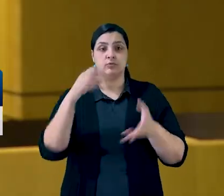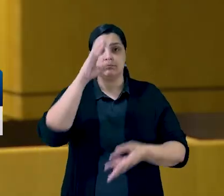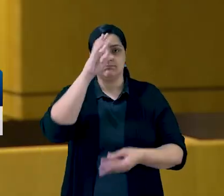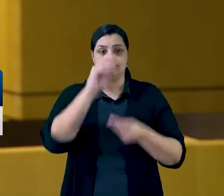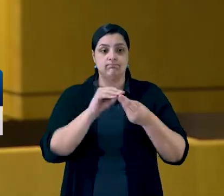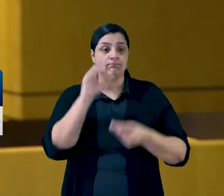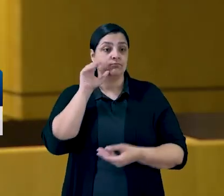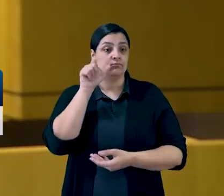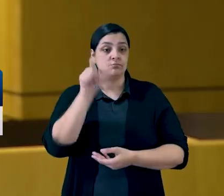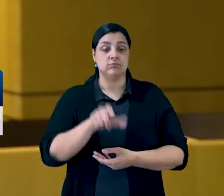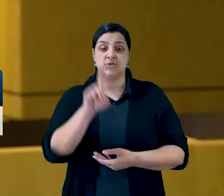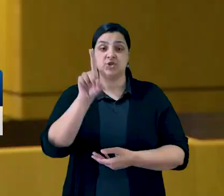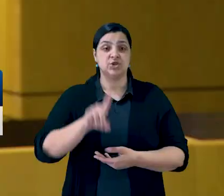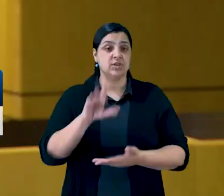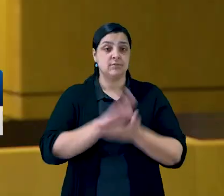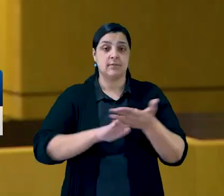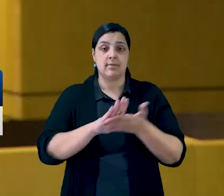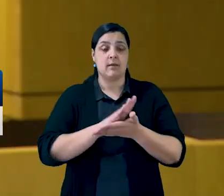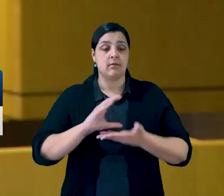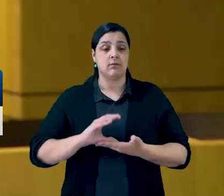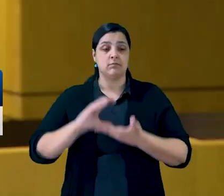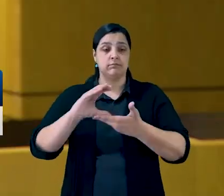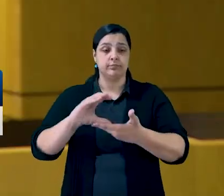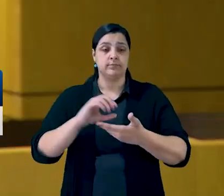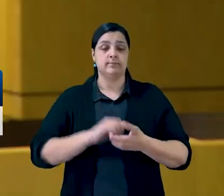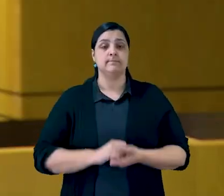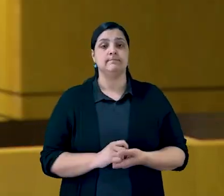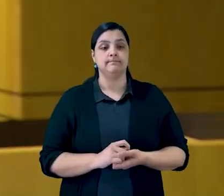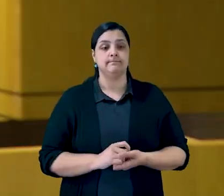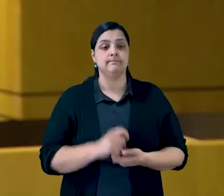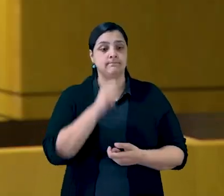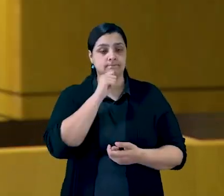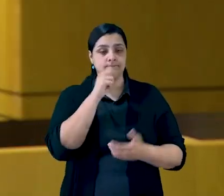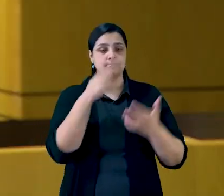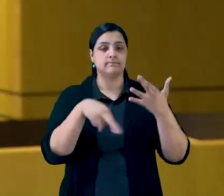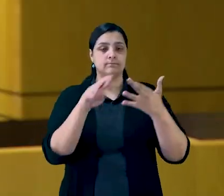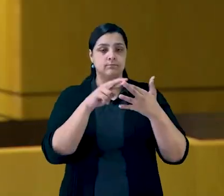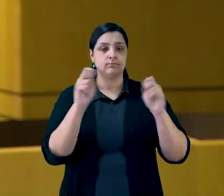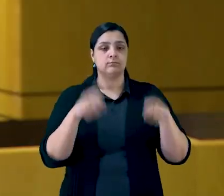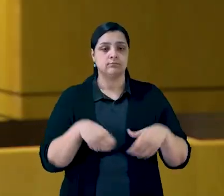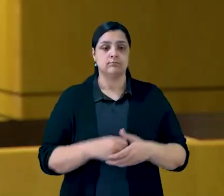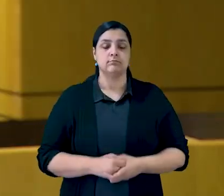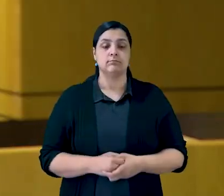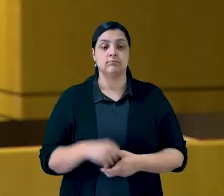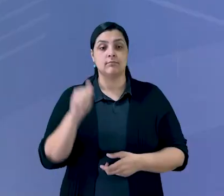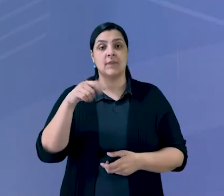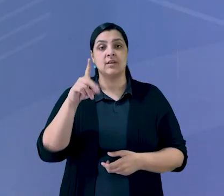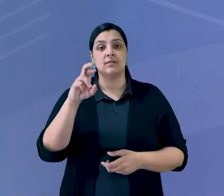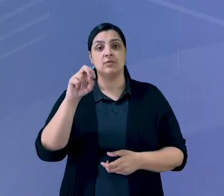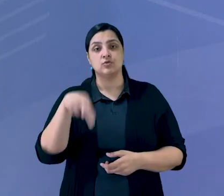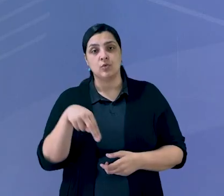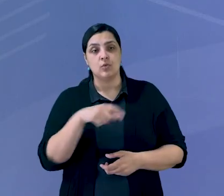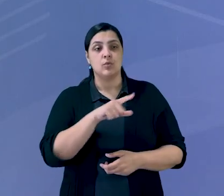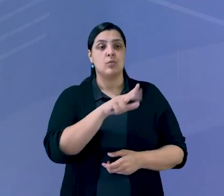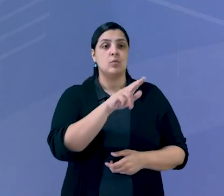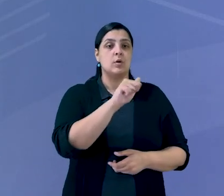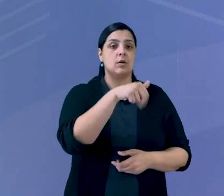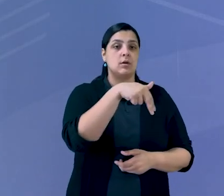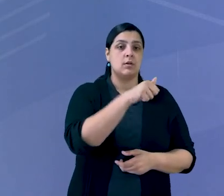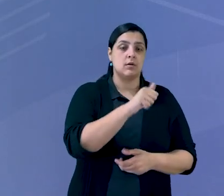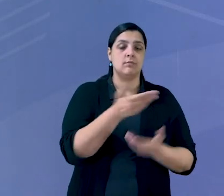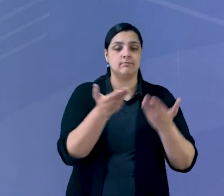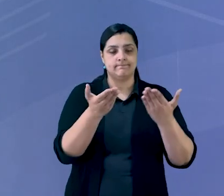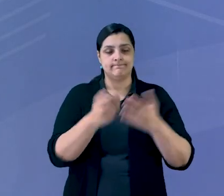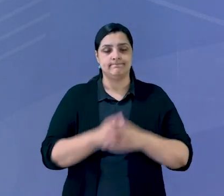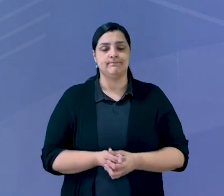condenação e concluiu que a trabalhadora não tem direito à indenização por dano moral. Ainda cabe recurso. Anderson, Luana, volto